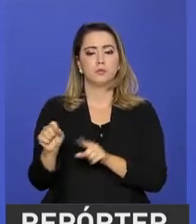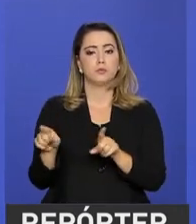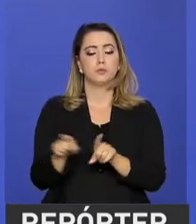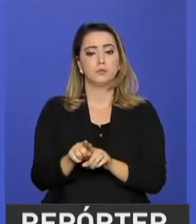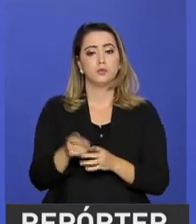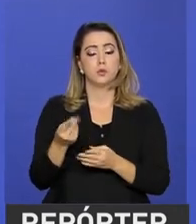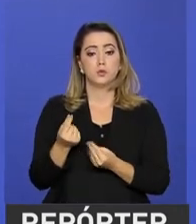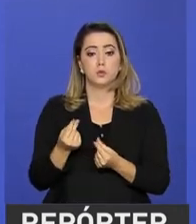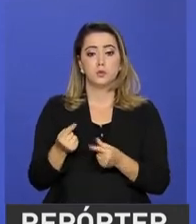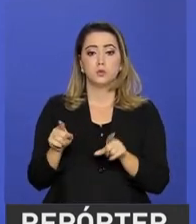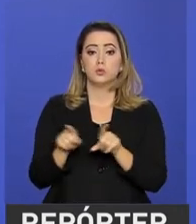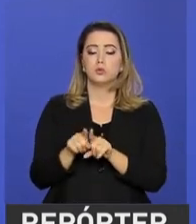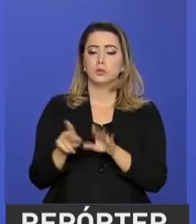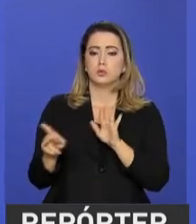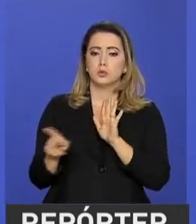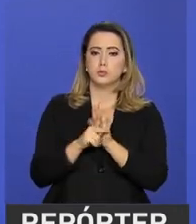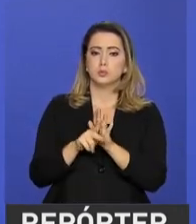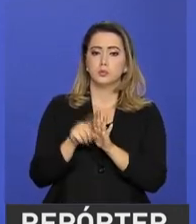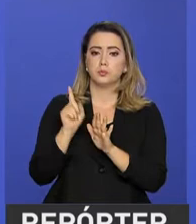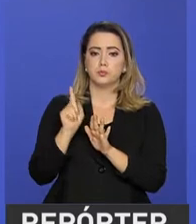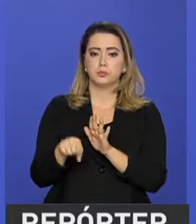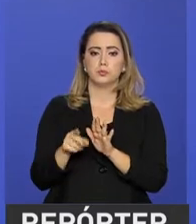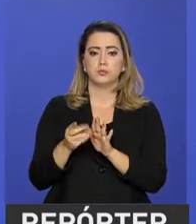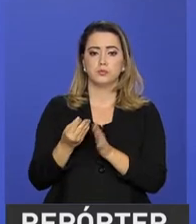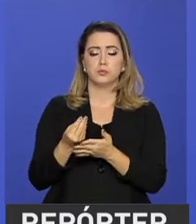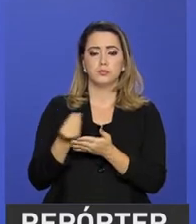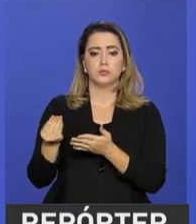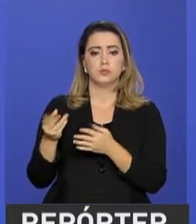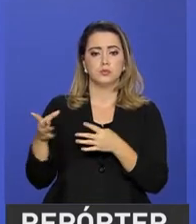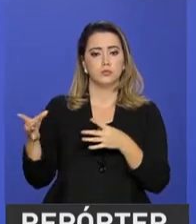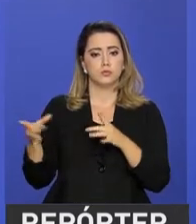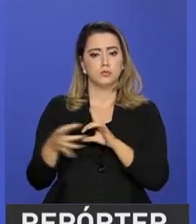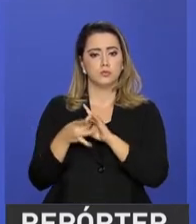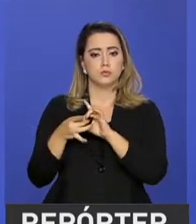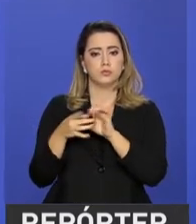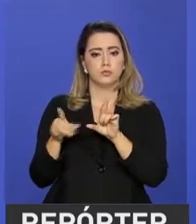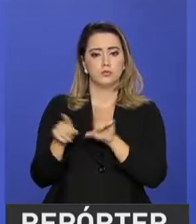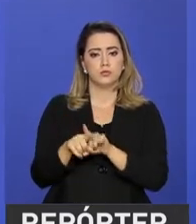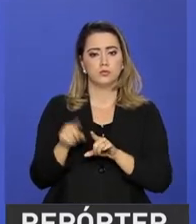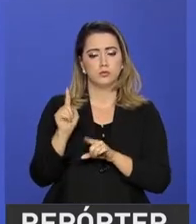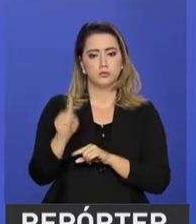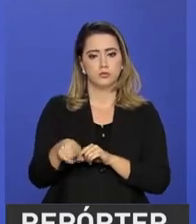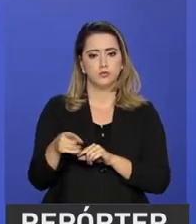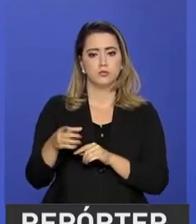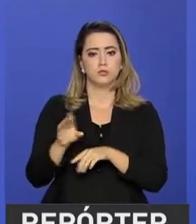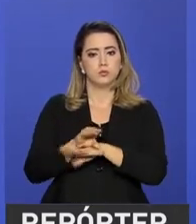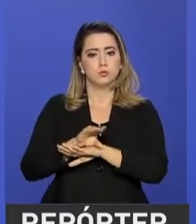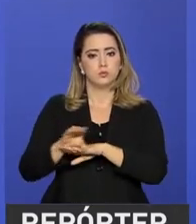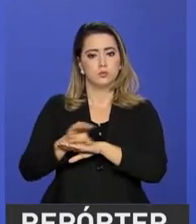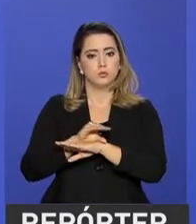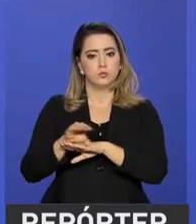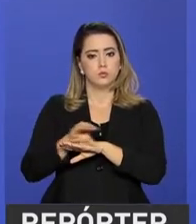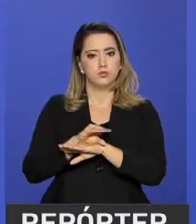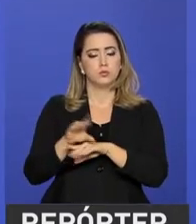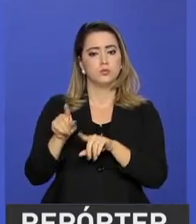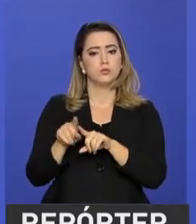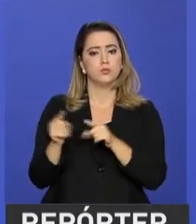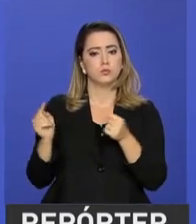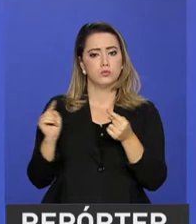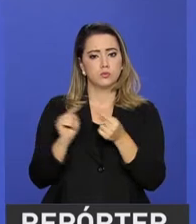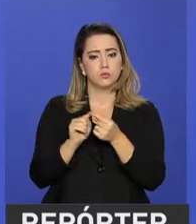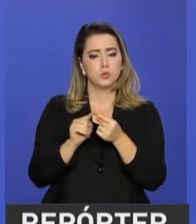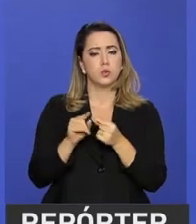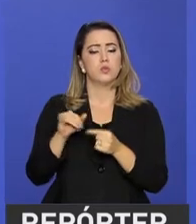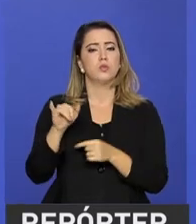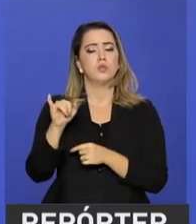recursos este presidente que estão vinculados à constituição vinculados